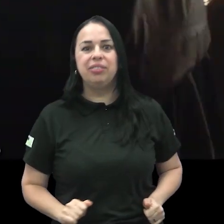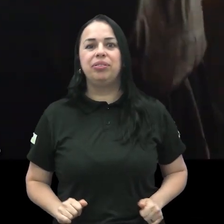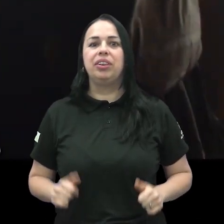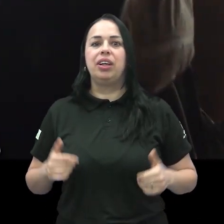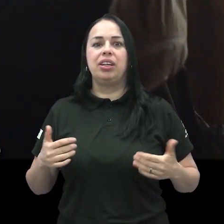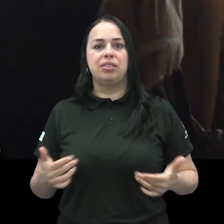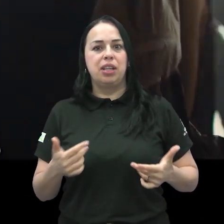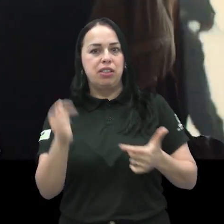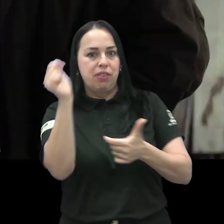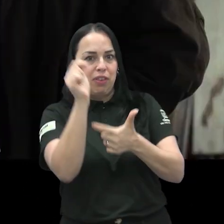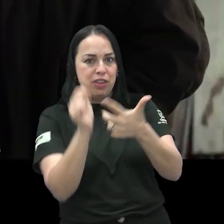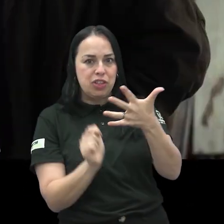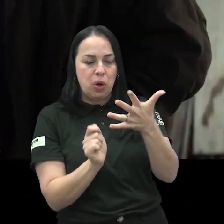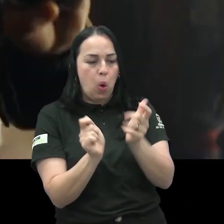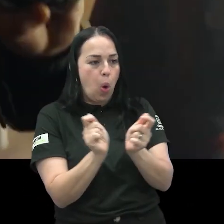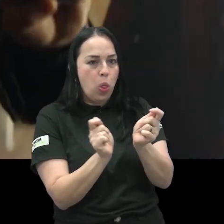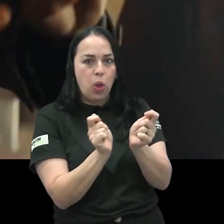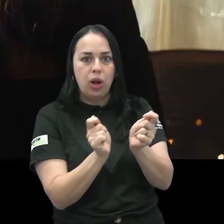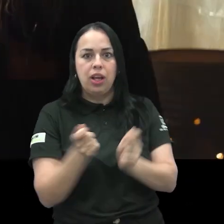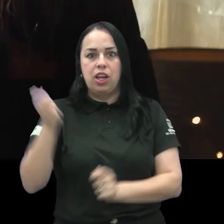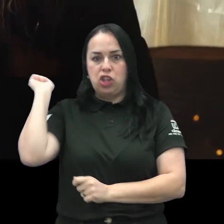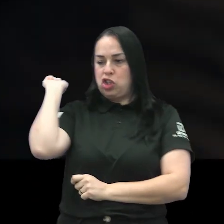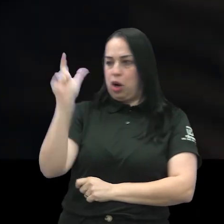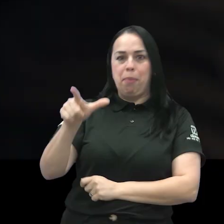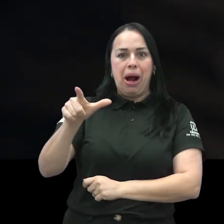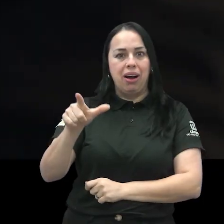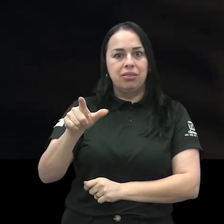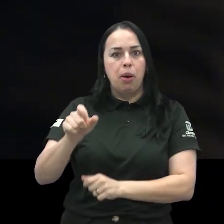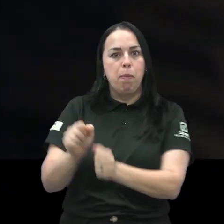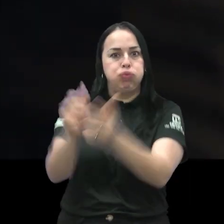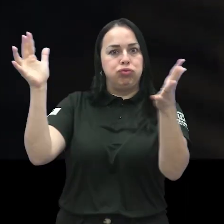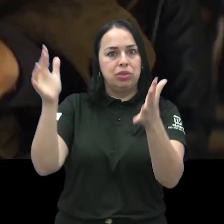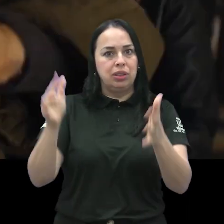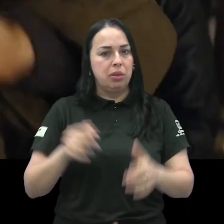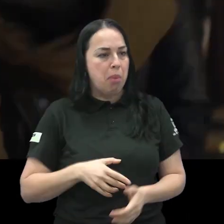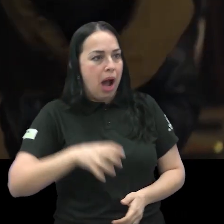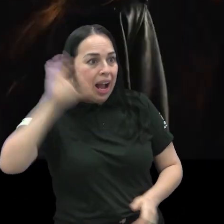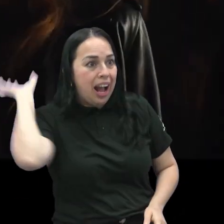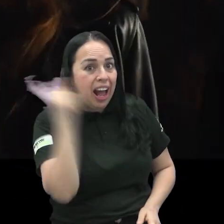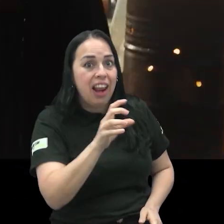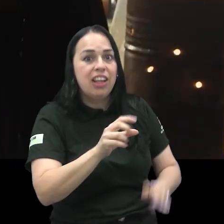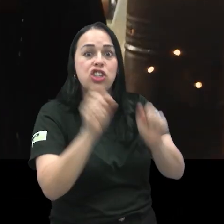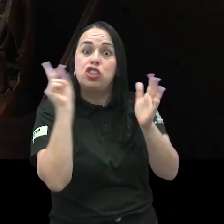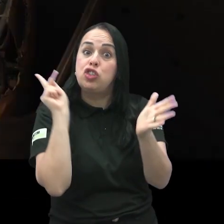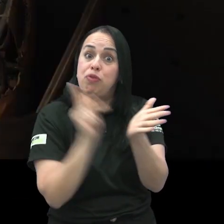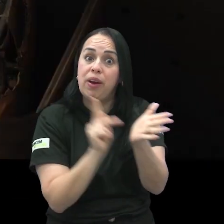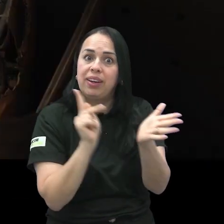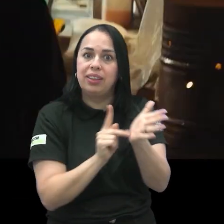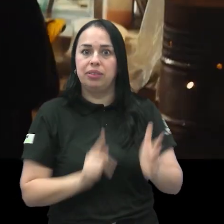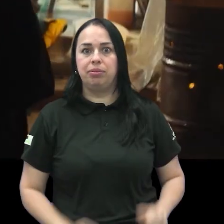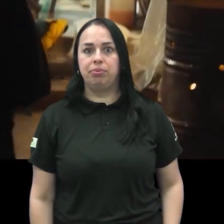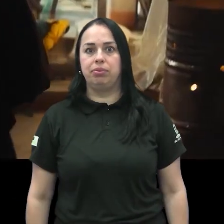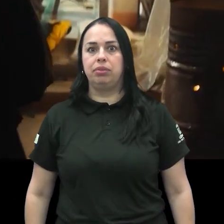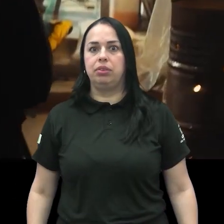Oh! Things go sideways throwing a grenade. Not a literal grenade.